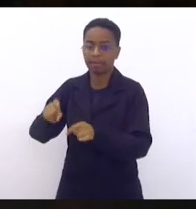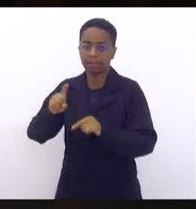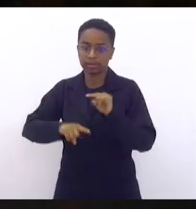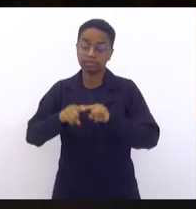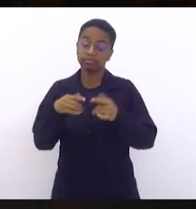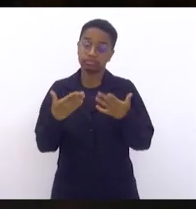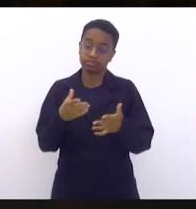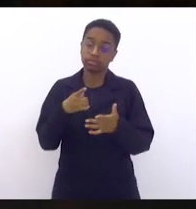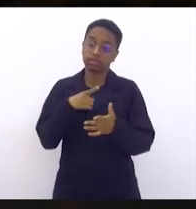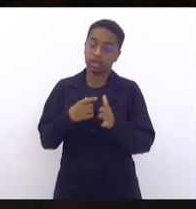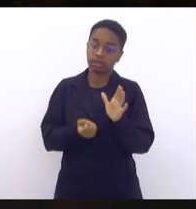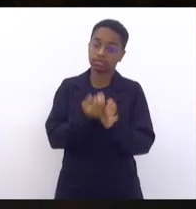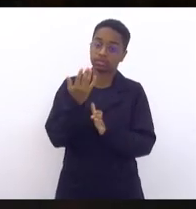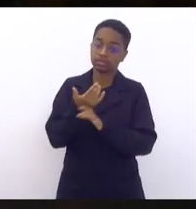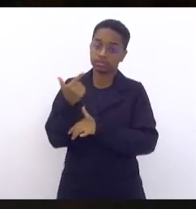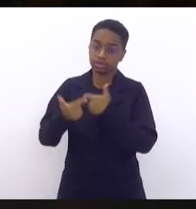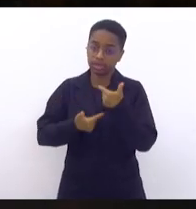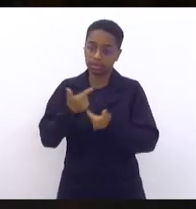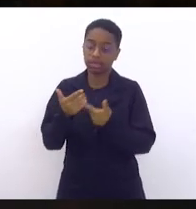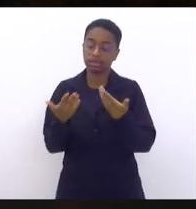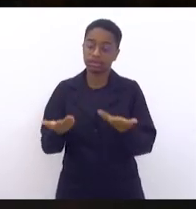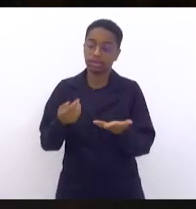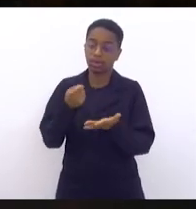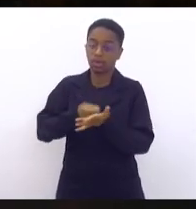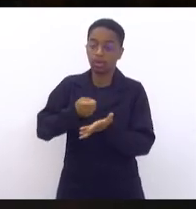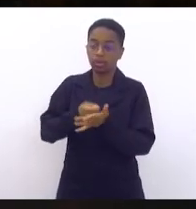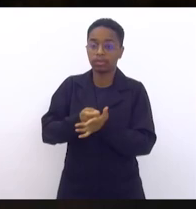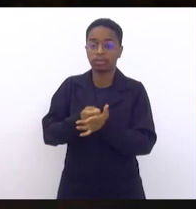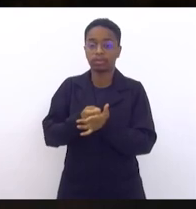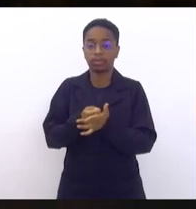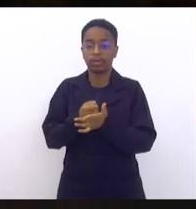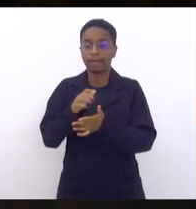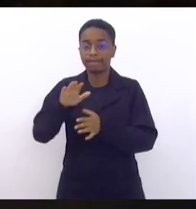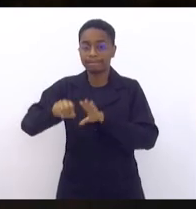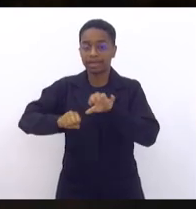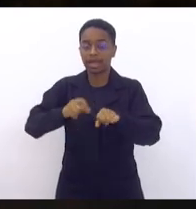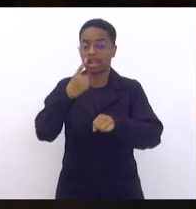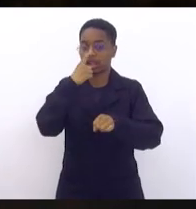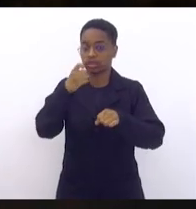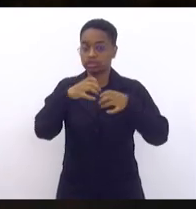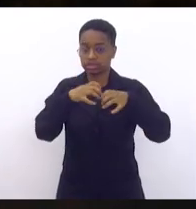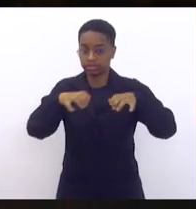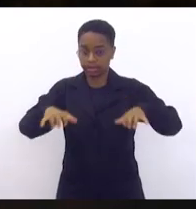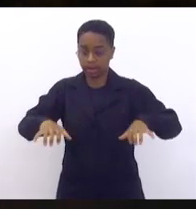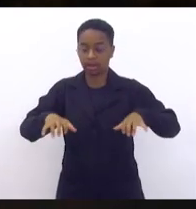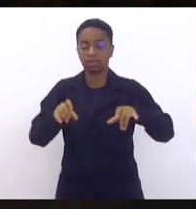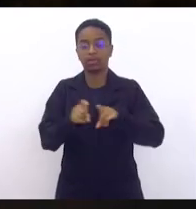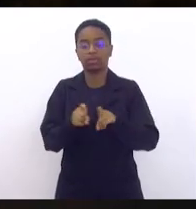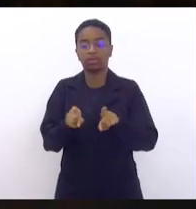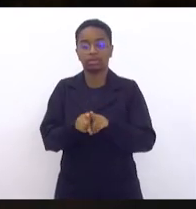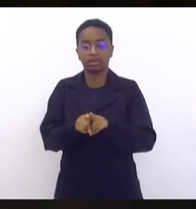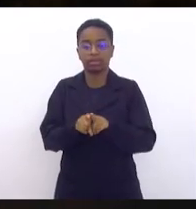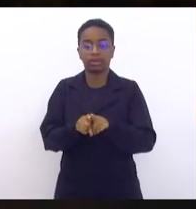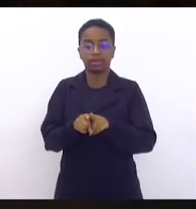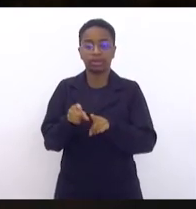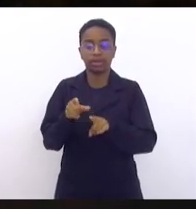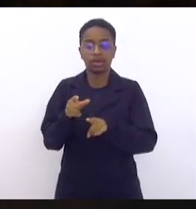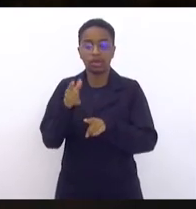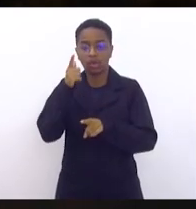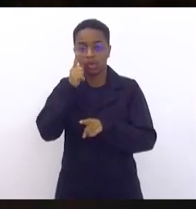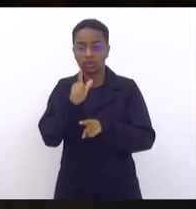oportunidade de geração de emprego então a obrigatoriedade da coleta seletiva ou da Separação no aterro para ficar mais volume